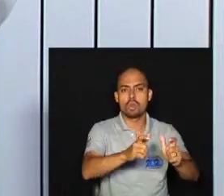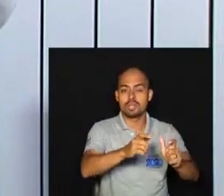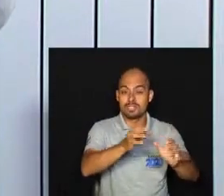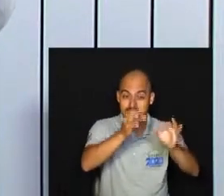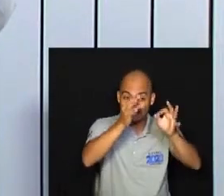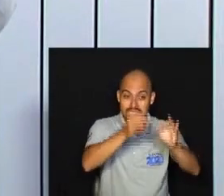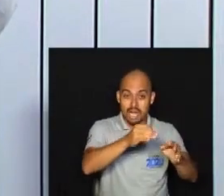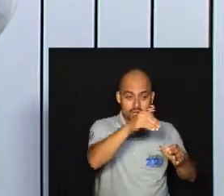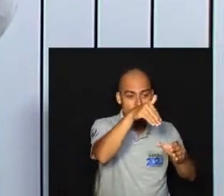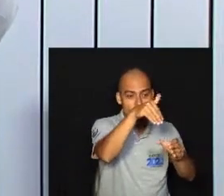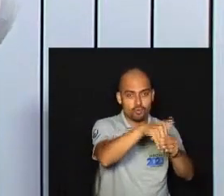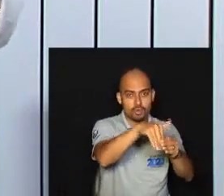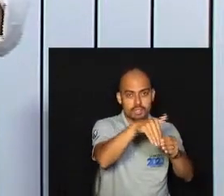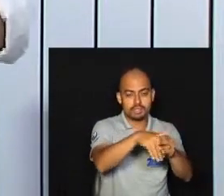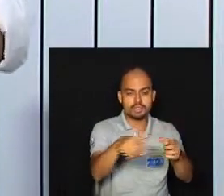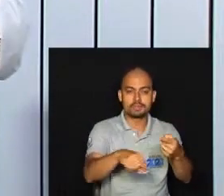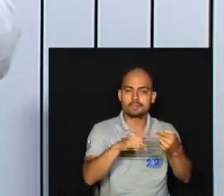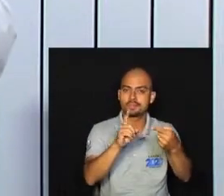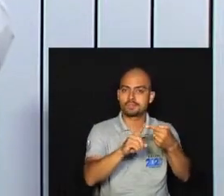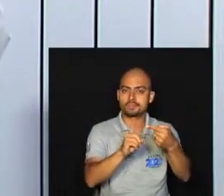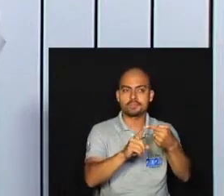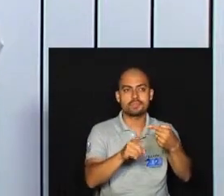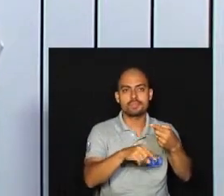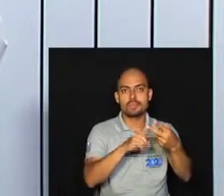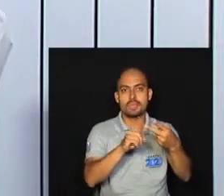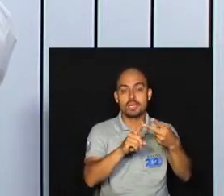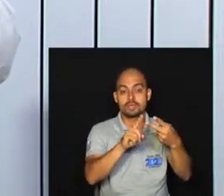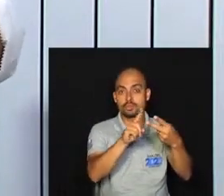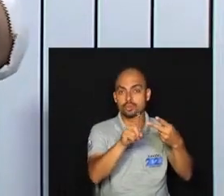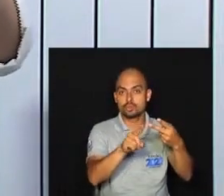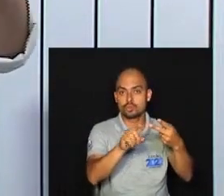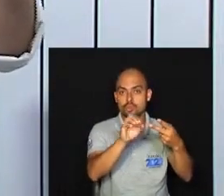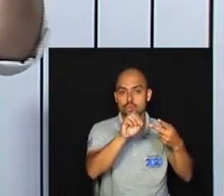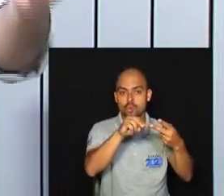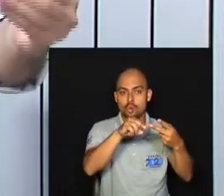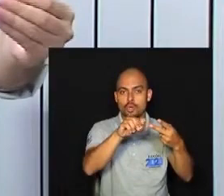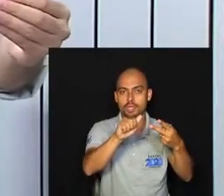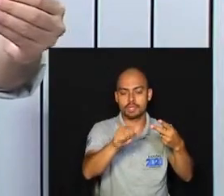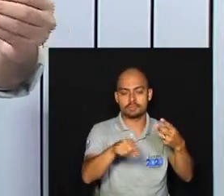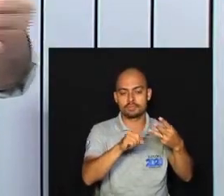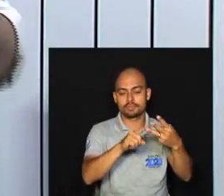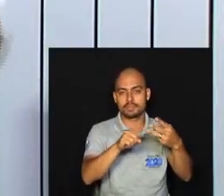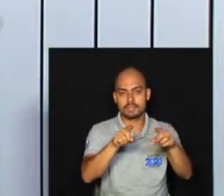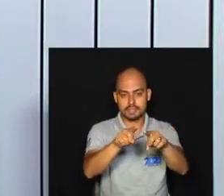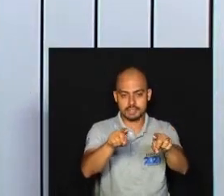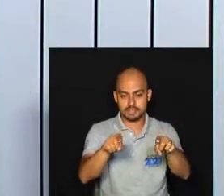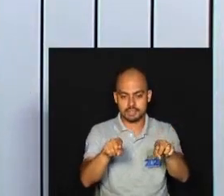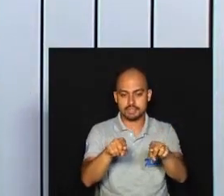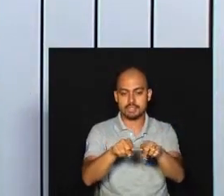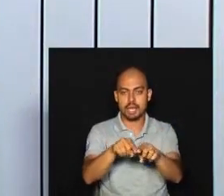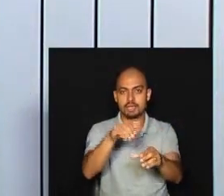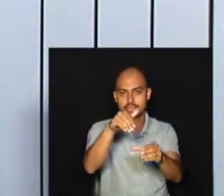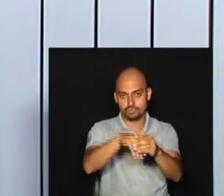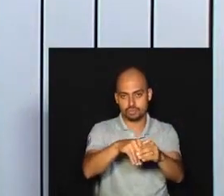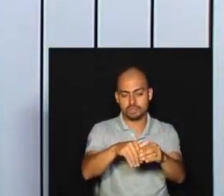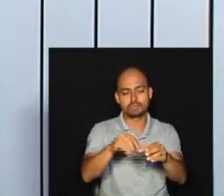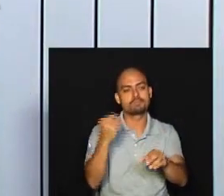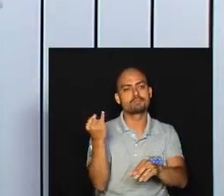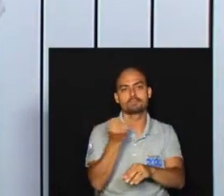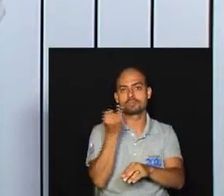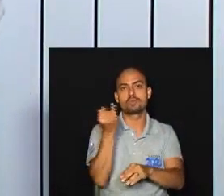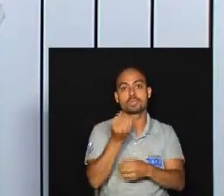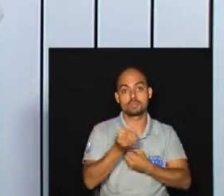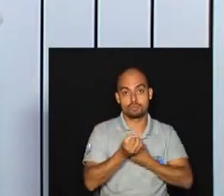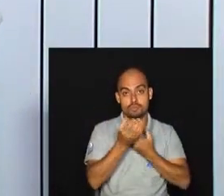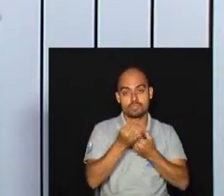votação, você consegue saber qual que é a sua zona eleitoral, qual que é a sala que você vai votar. É uma informação